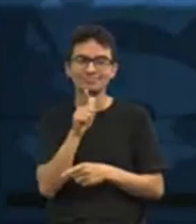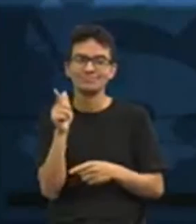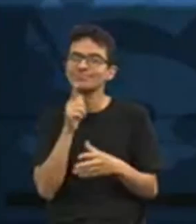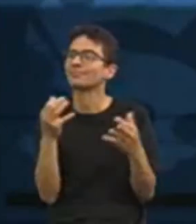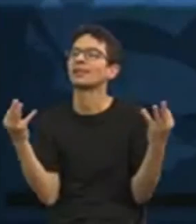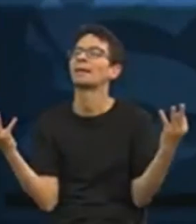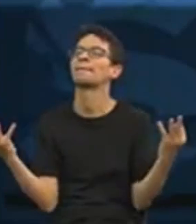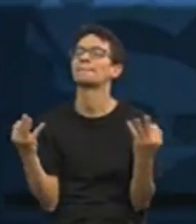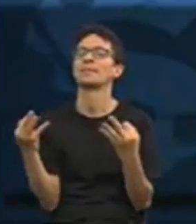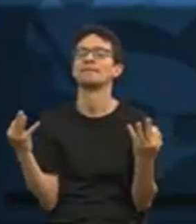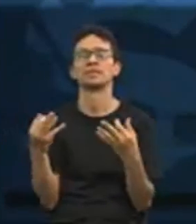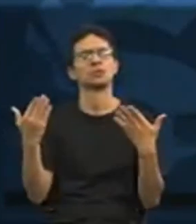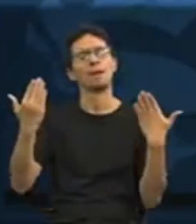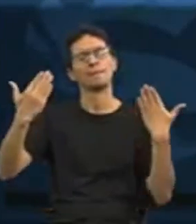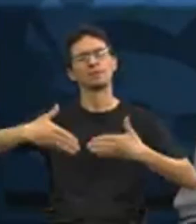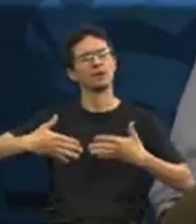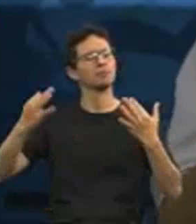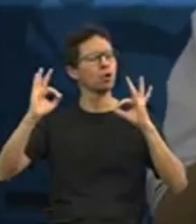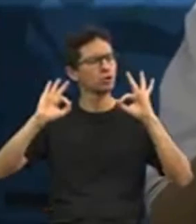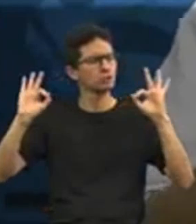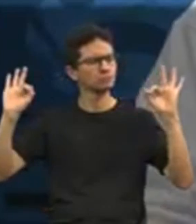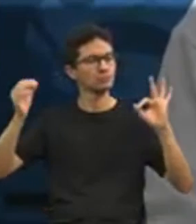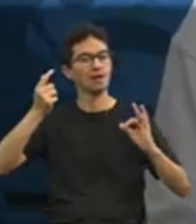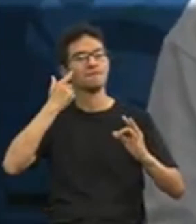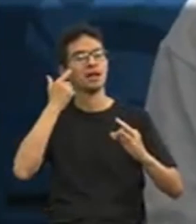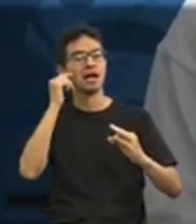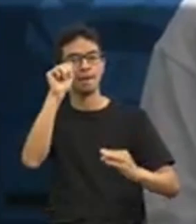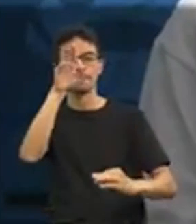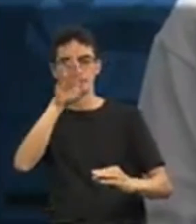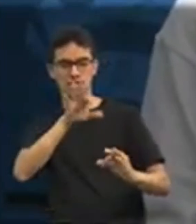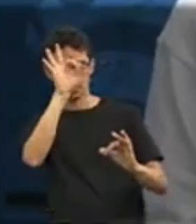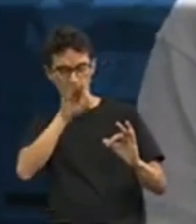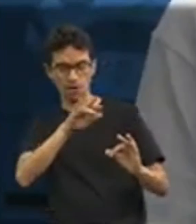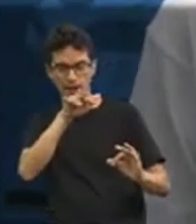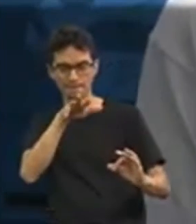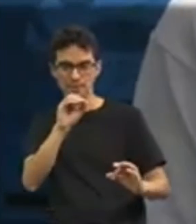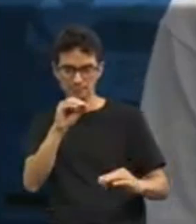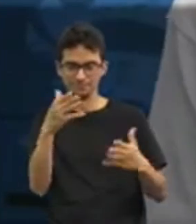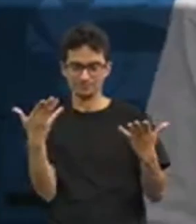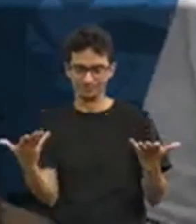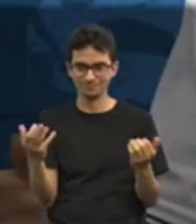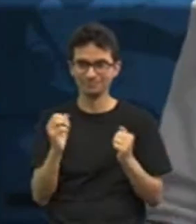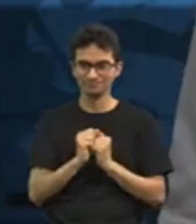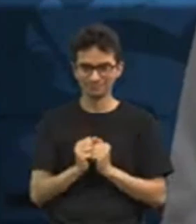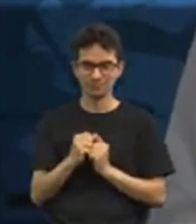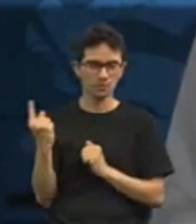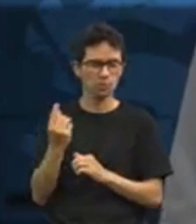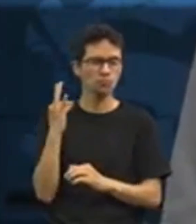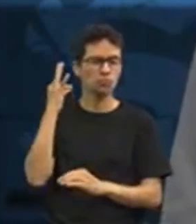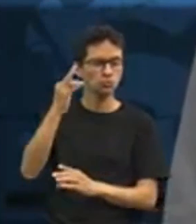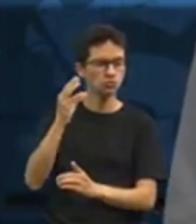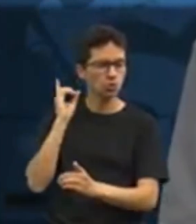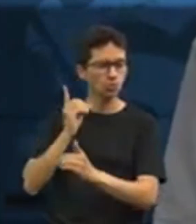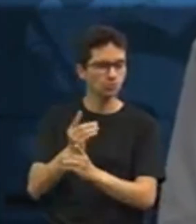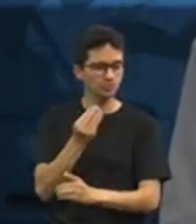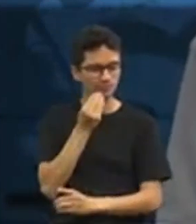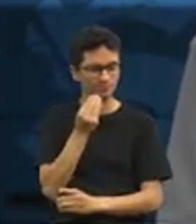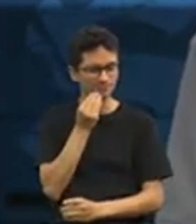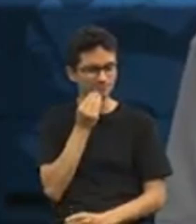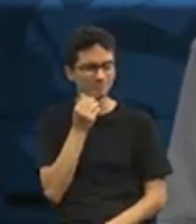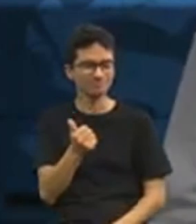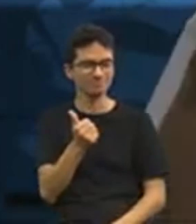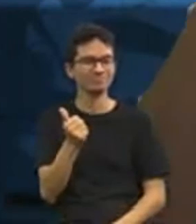uma excelente prova tá certo Confere aí o gabarito direitinho tá e a gente se encontra numa a